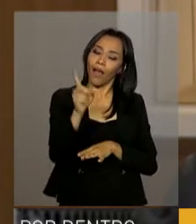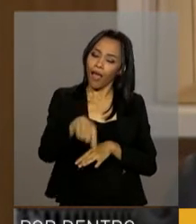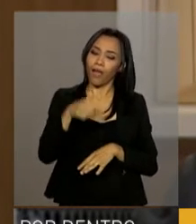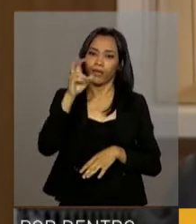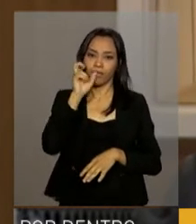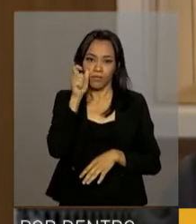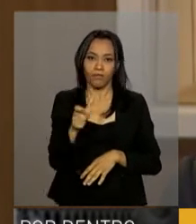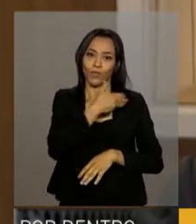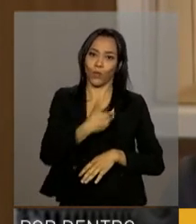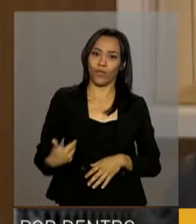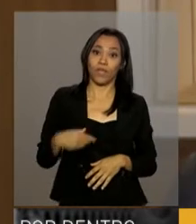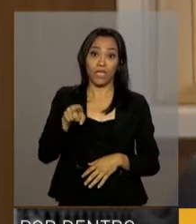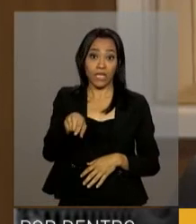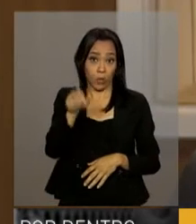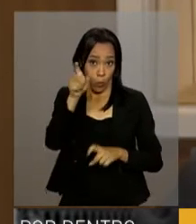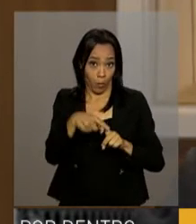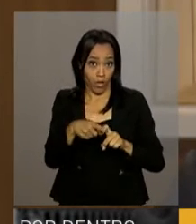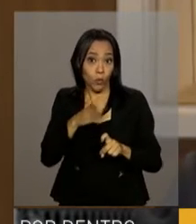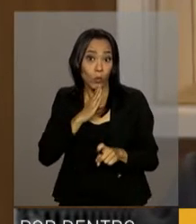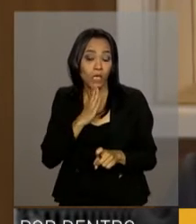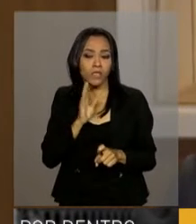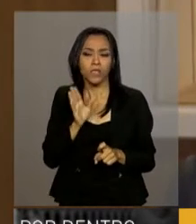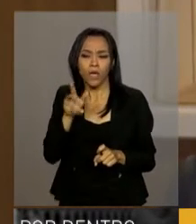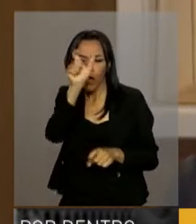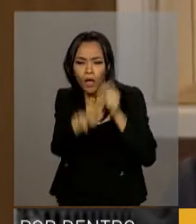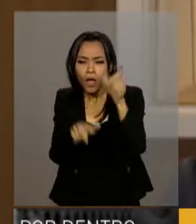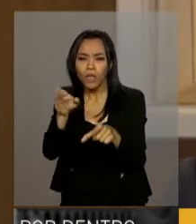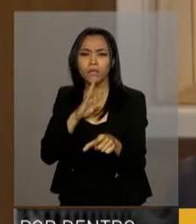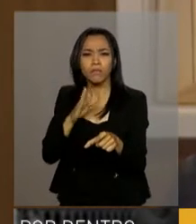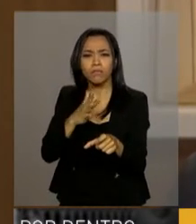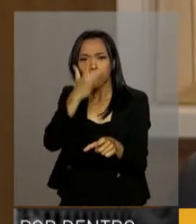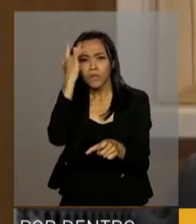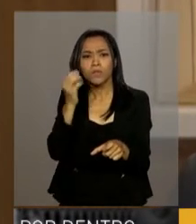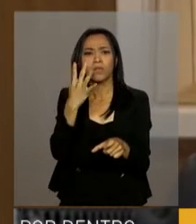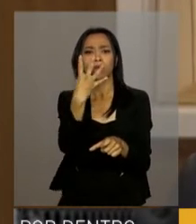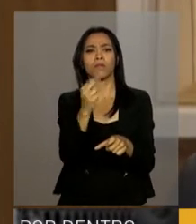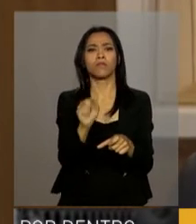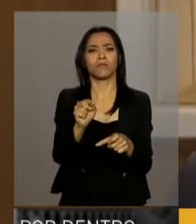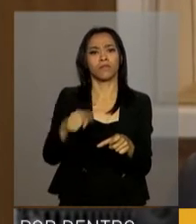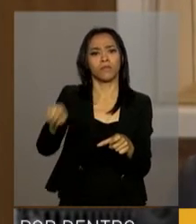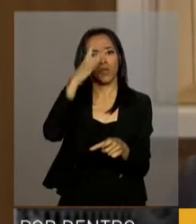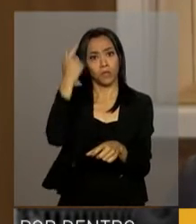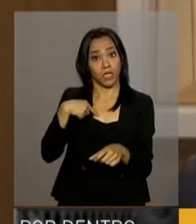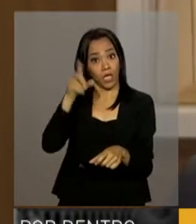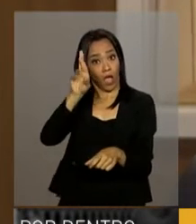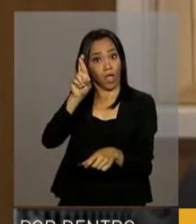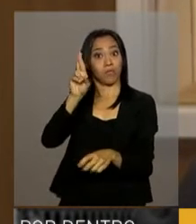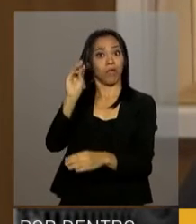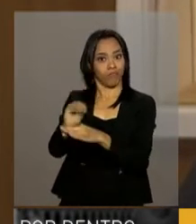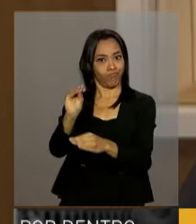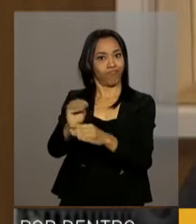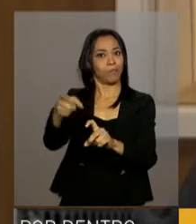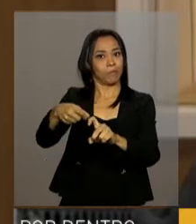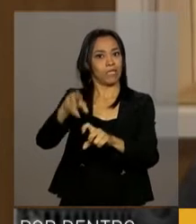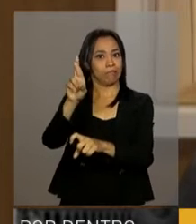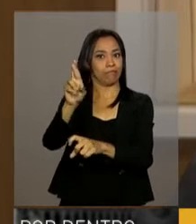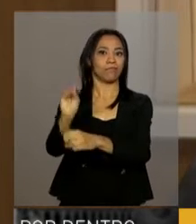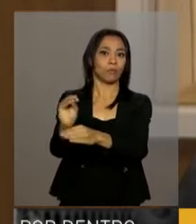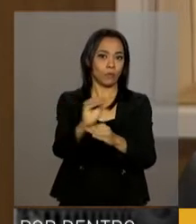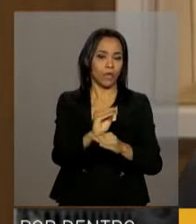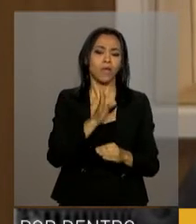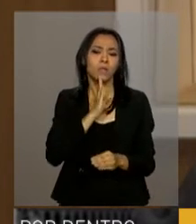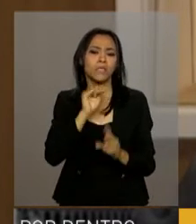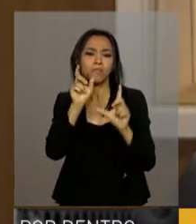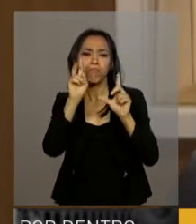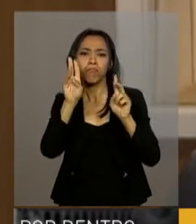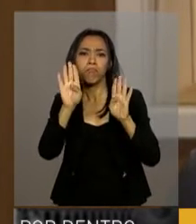interessa, para que ele conheça aquele grupo de 4000 pessoas que estão sob os seus cuidados e, conhecendo bem a